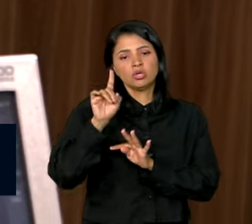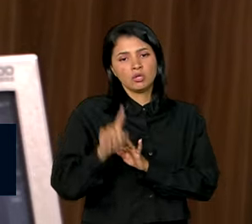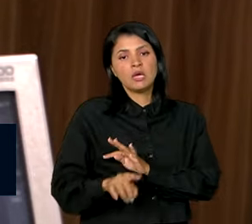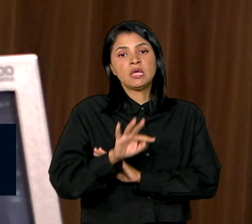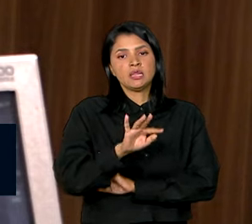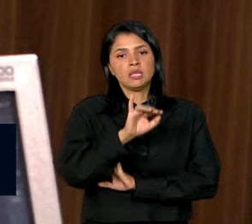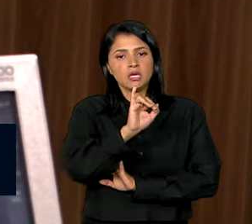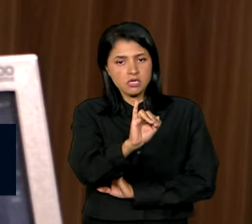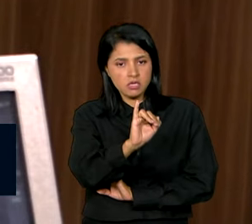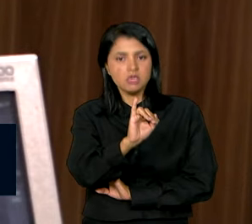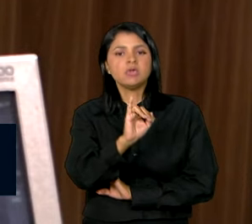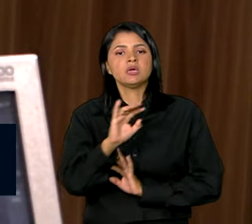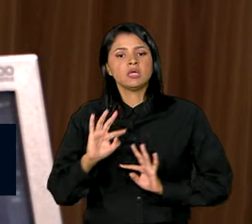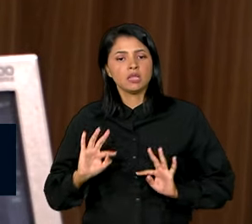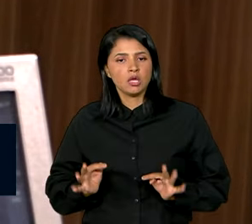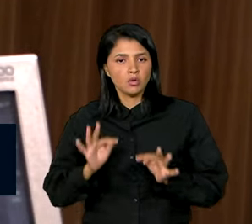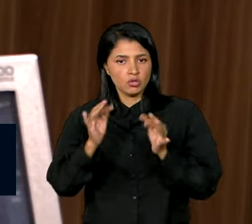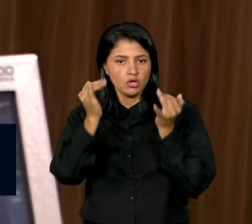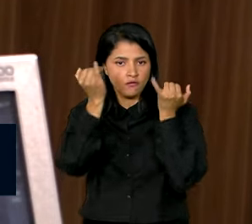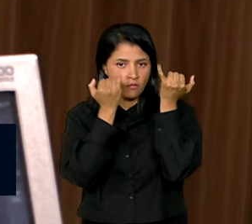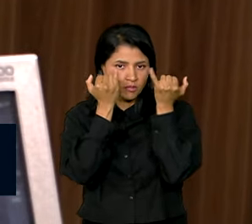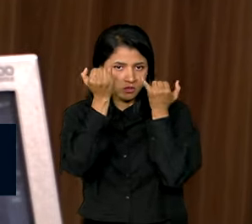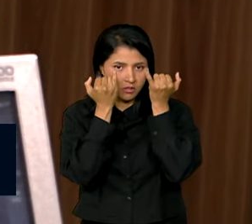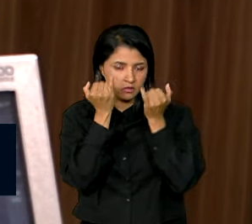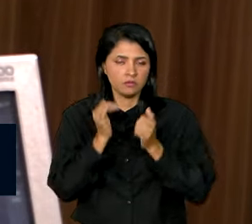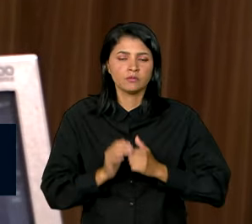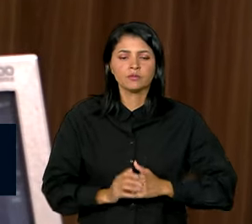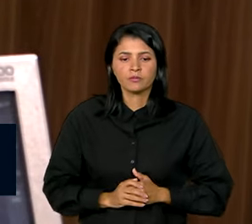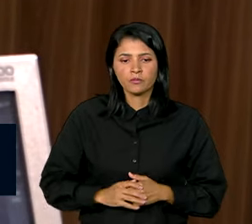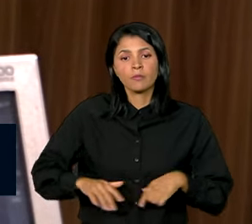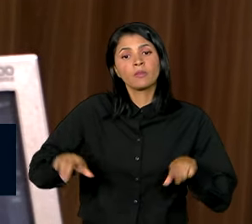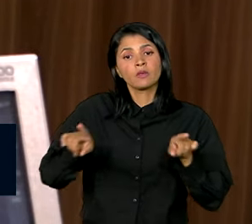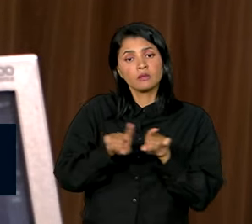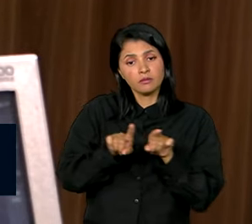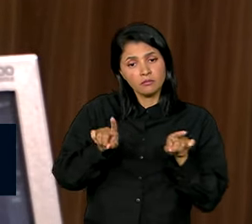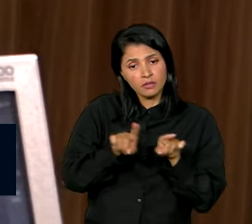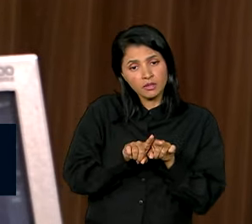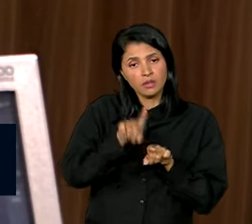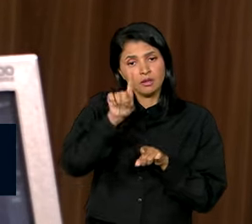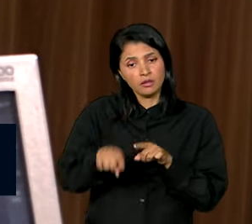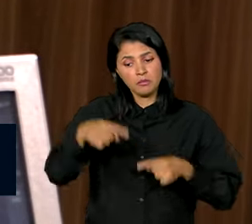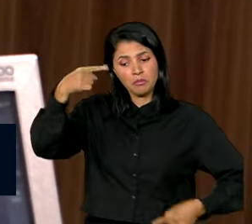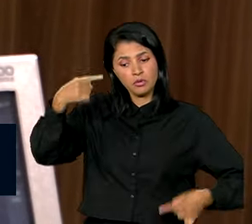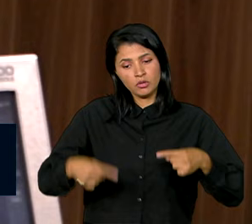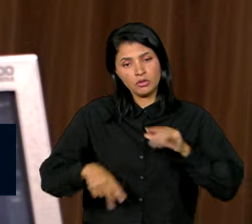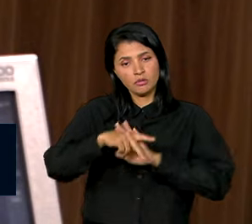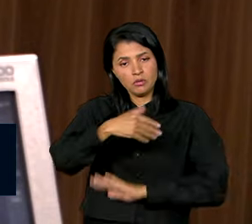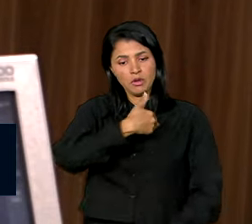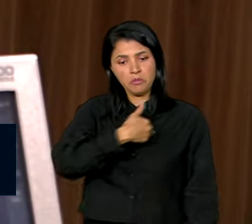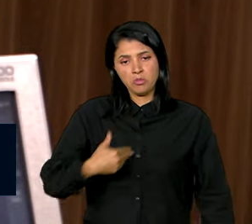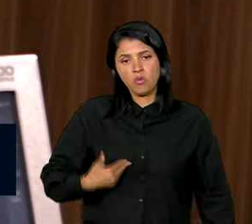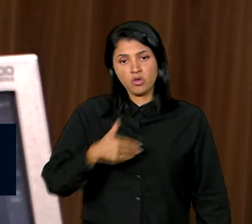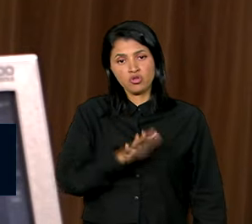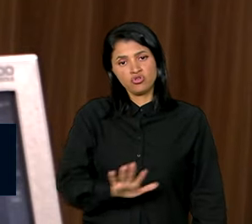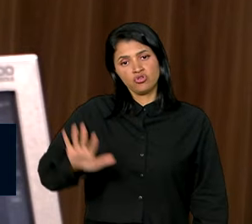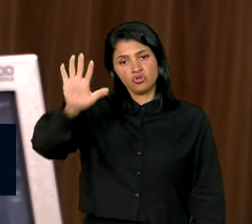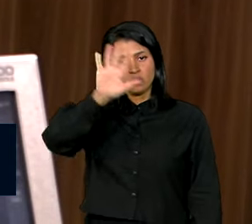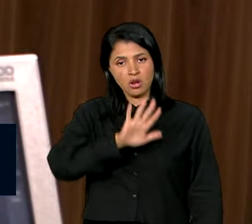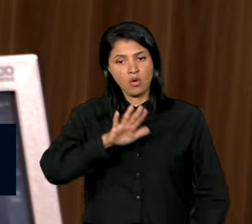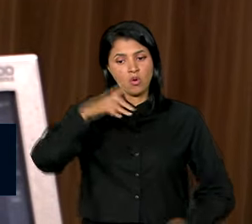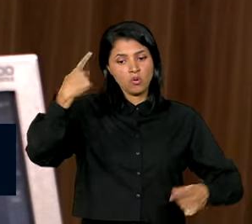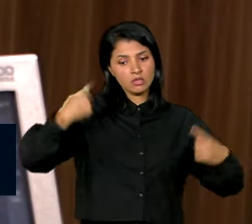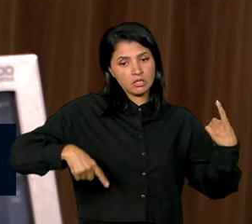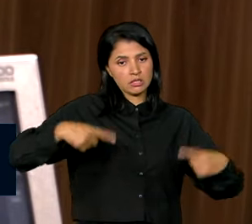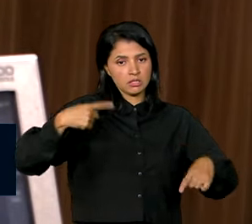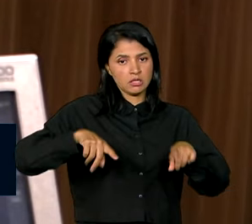TI, né, tecnologia da informação, e também em políticas públicas, de uma maneira geral, em desafios de